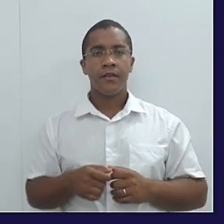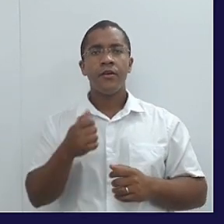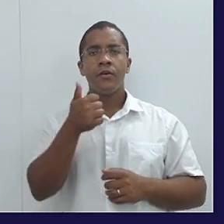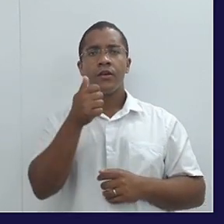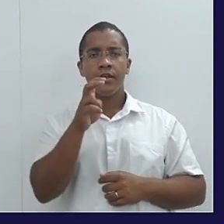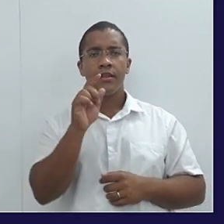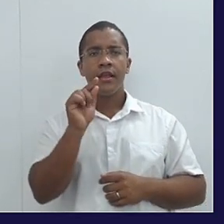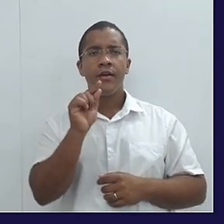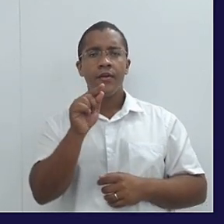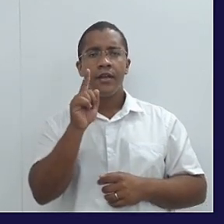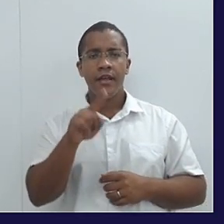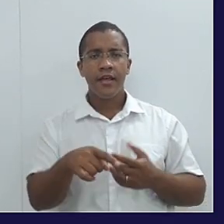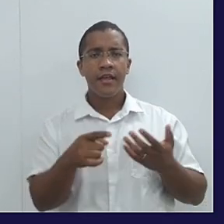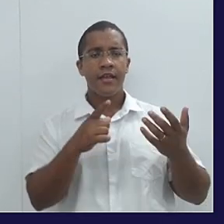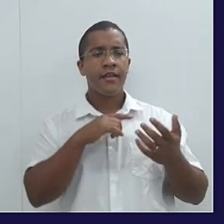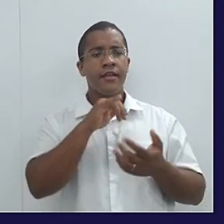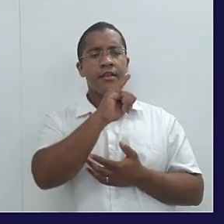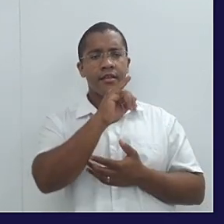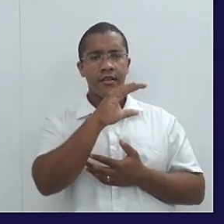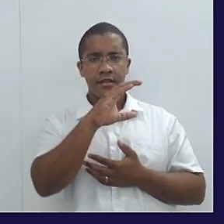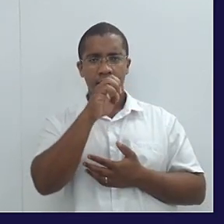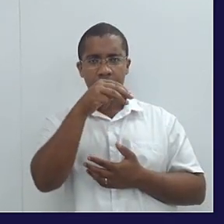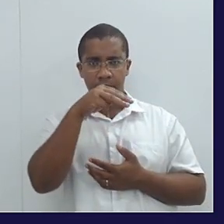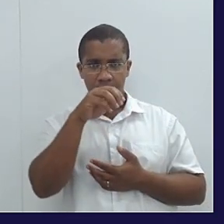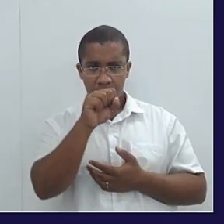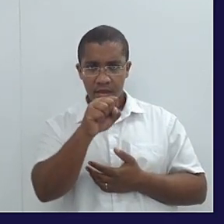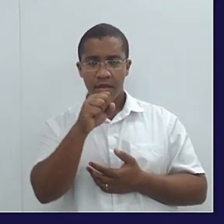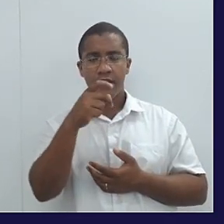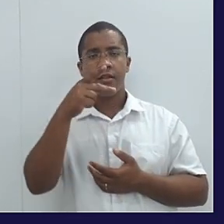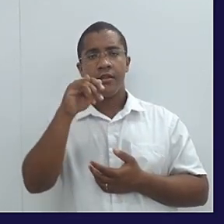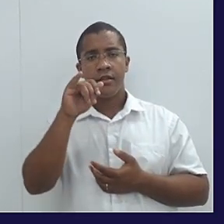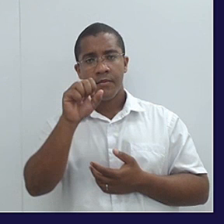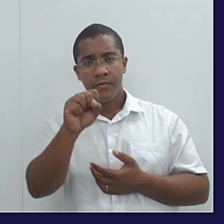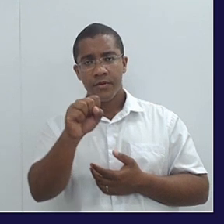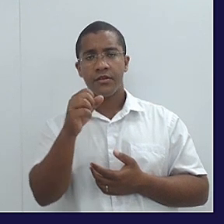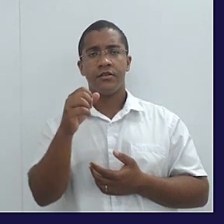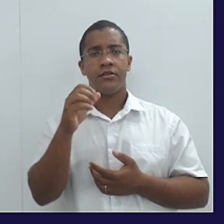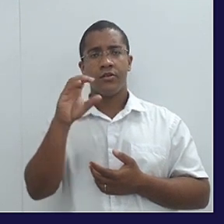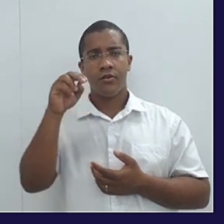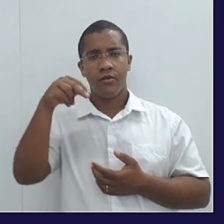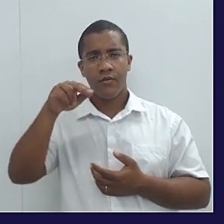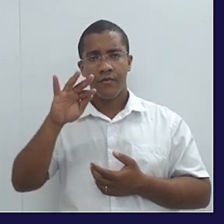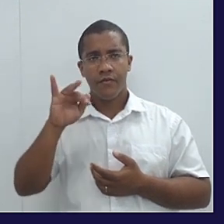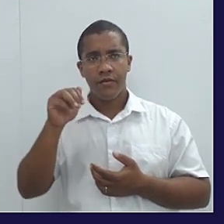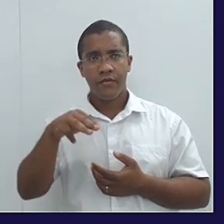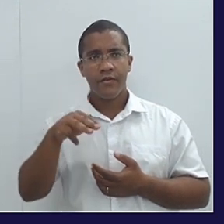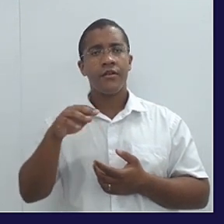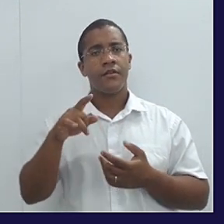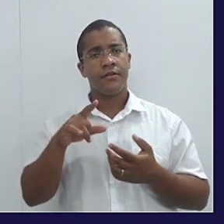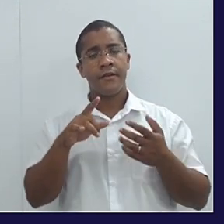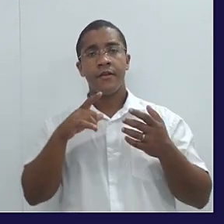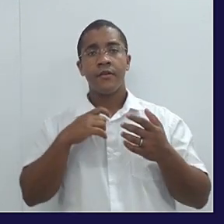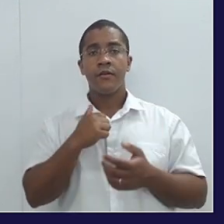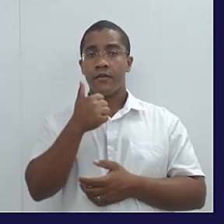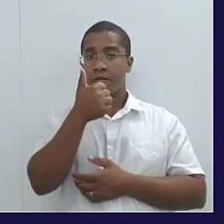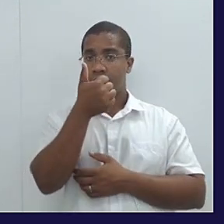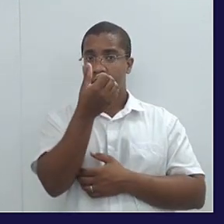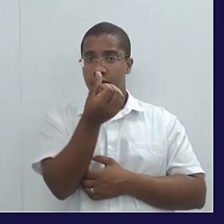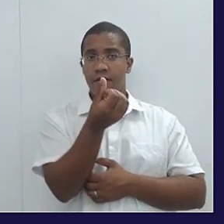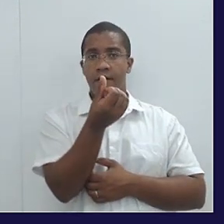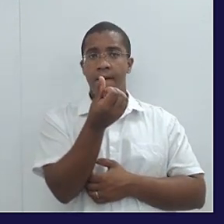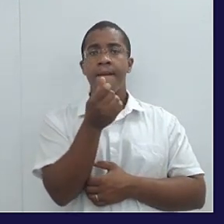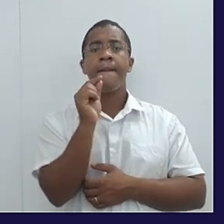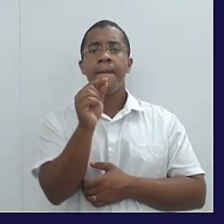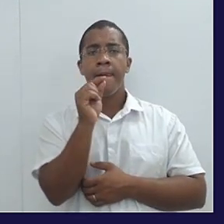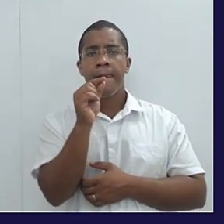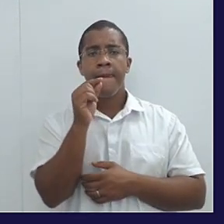as informações de tributos, ICMS, PIS, CONFINS e a base de cálculo. No 16,